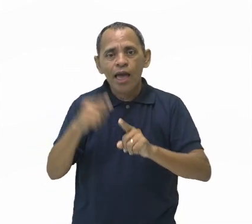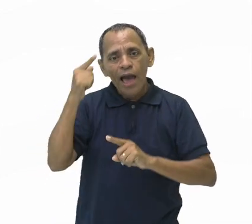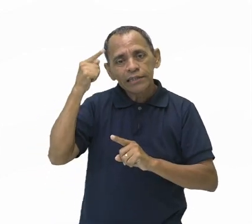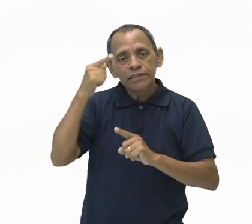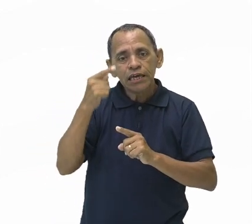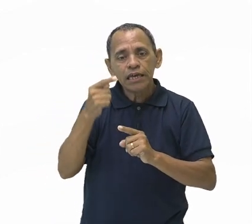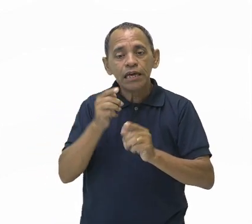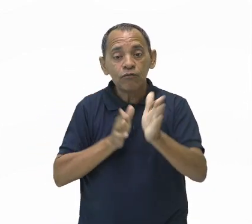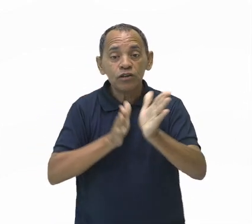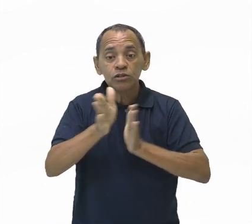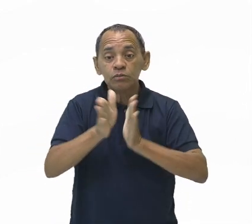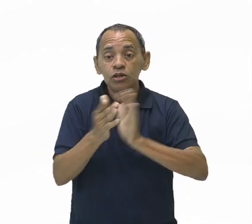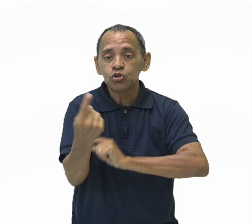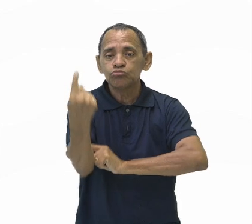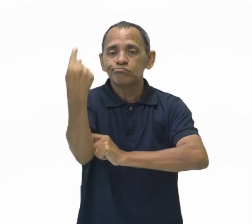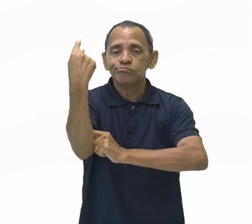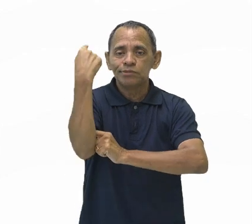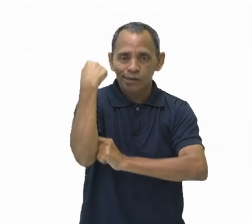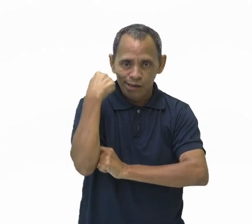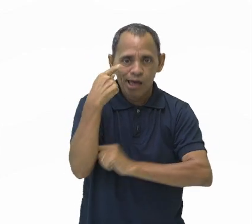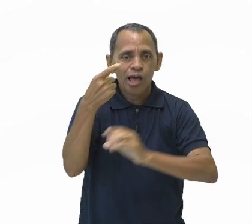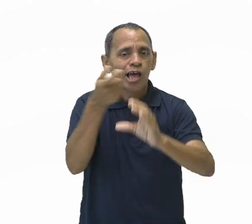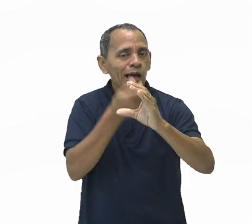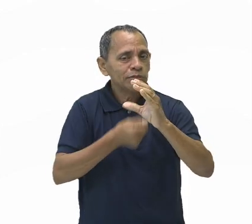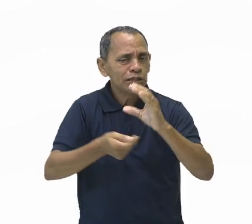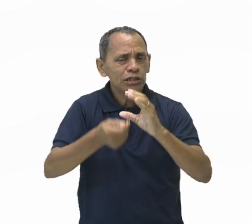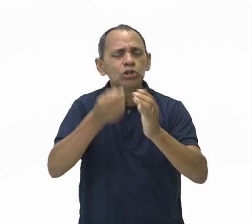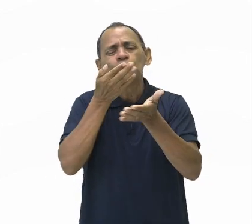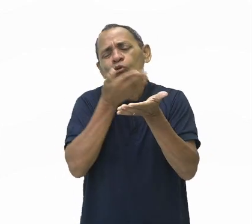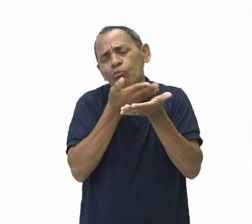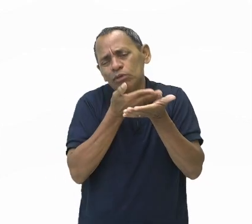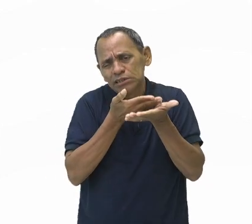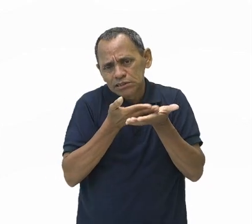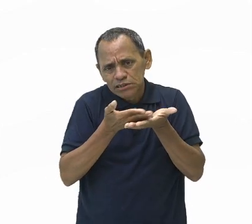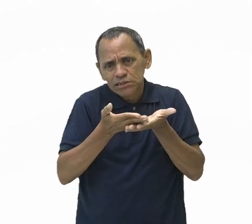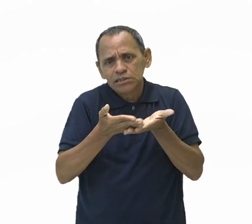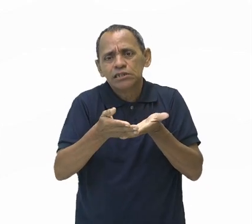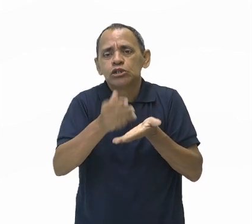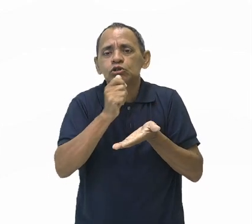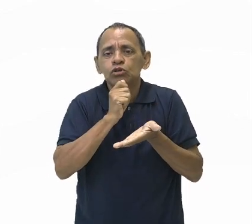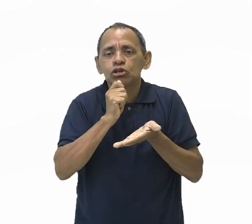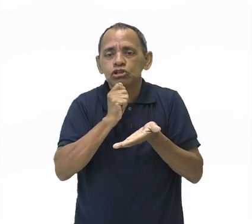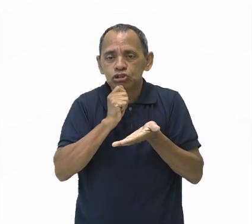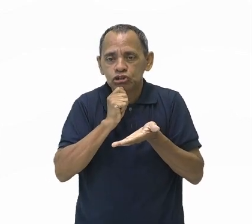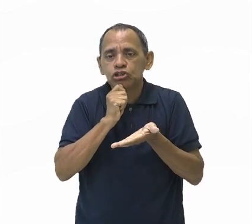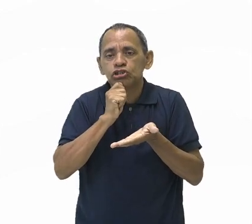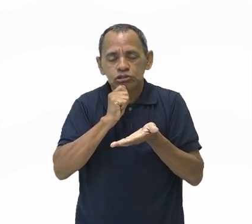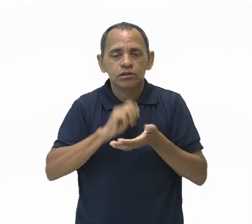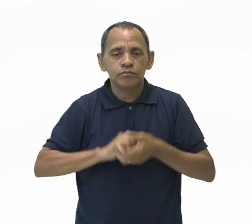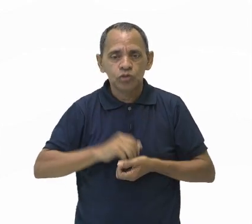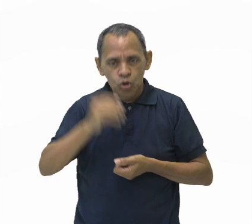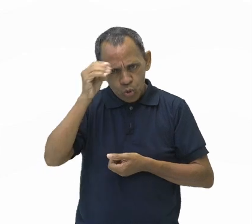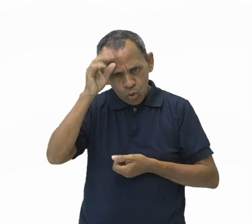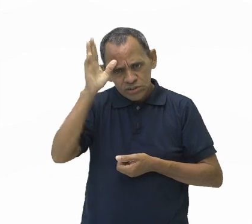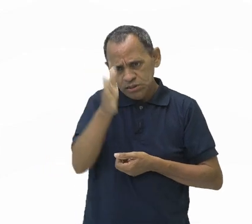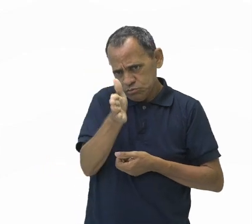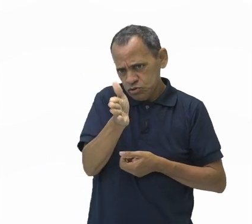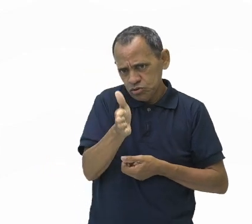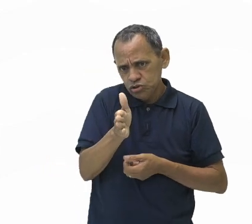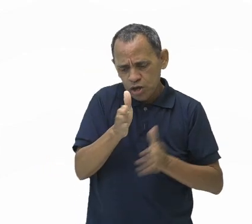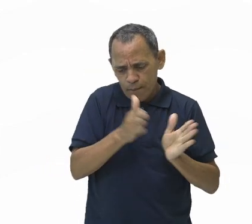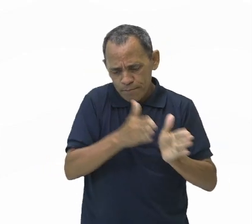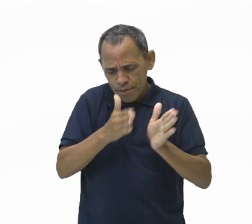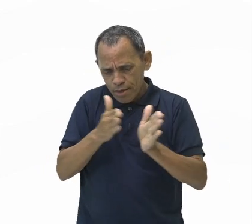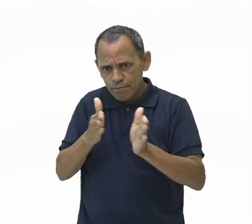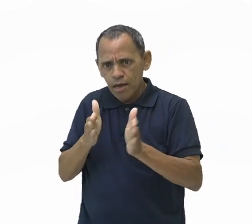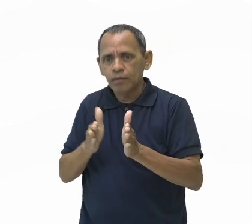períodos antigos, né? Períodos ali onde o capitalismo ainda estava se formando, né? Nós já conhecemos as fases do capitalismo. E hoje em dia,